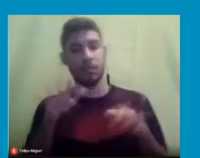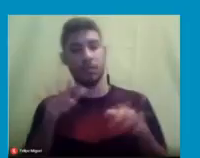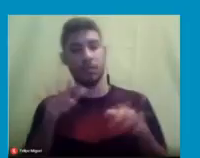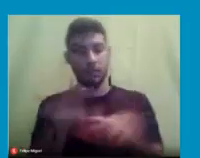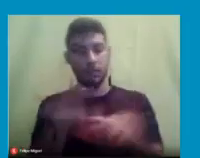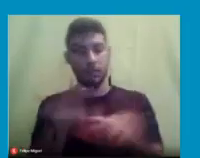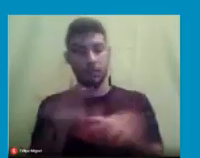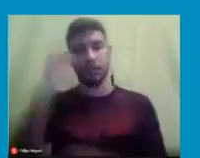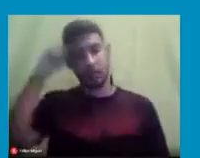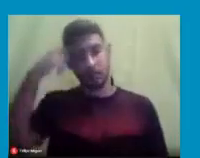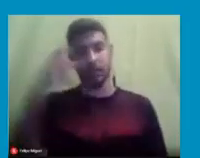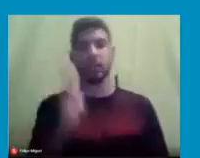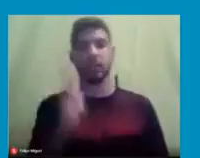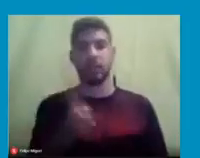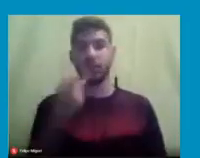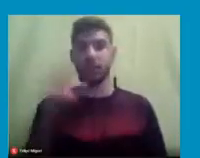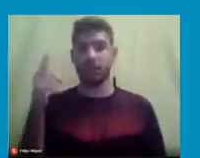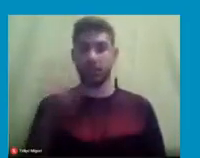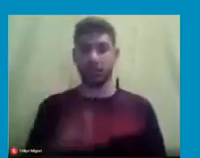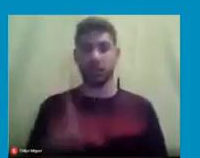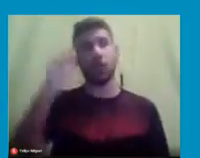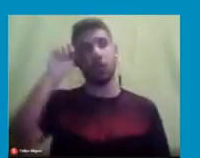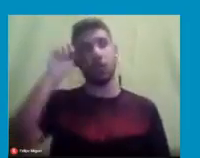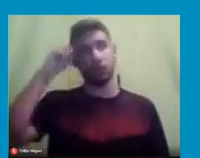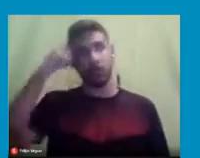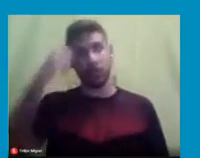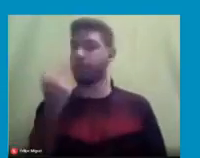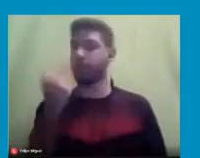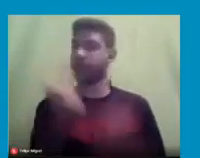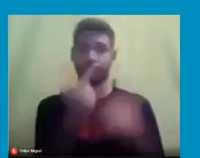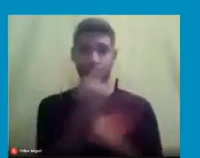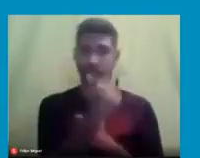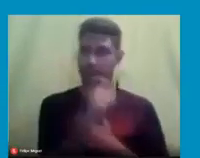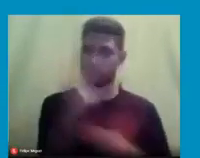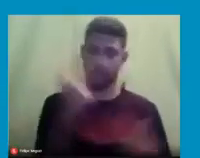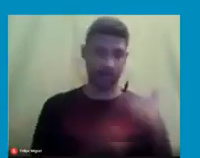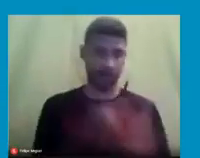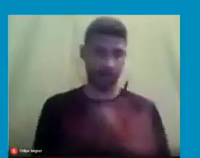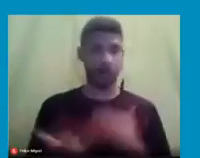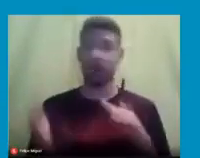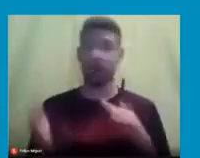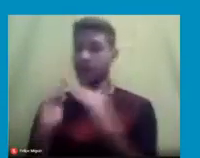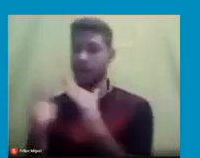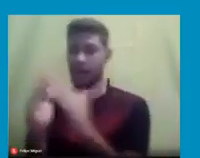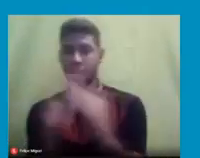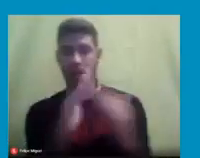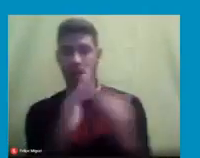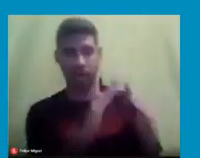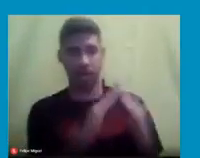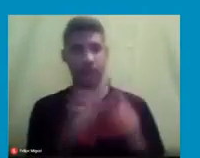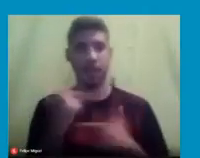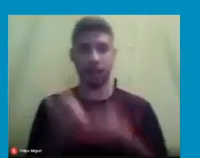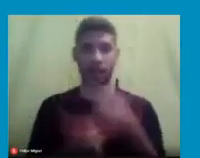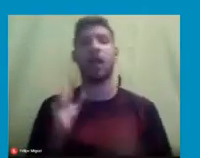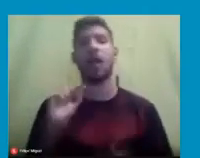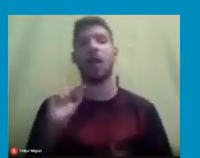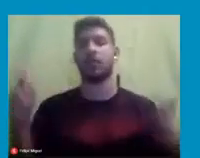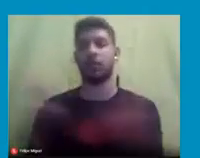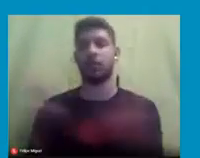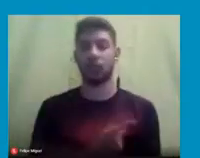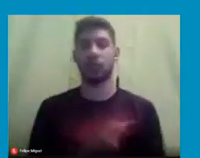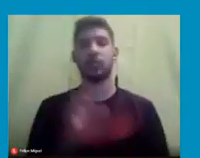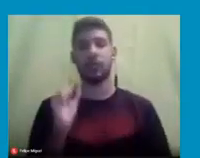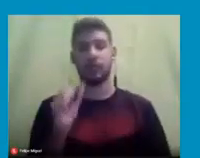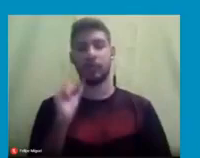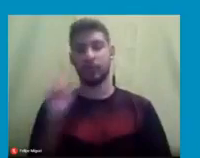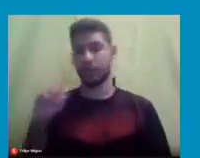muito sempre isso. O negro ficou sem trabalho, com fome, sem lugar para morar, né? Aí forma, depois